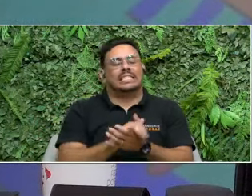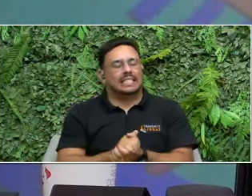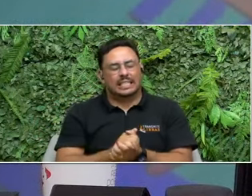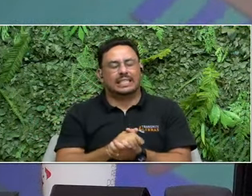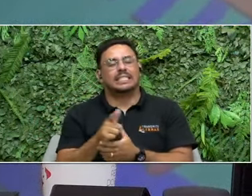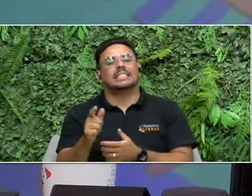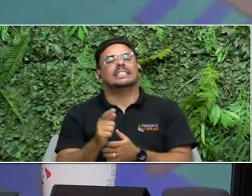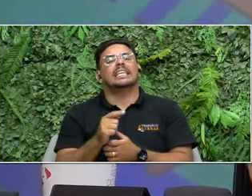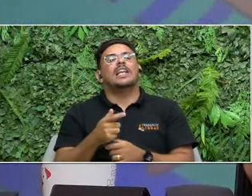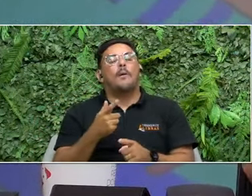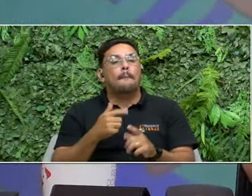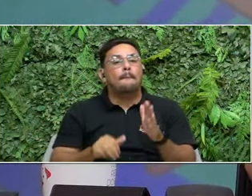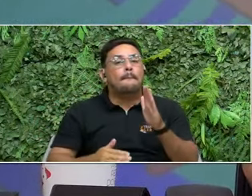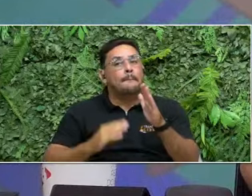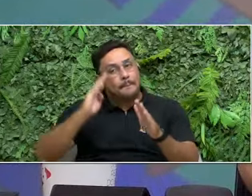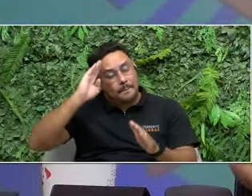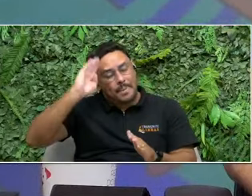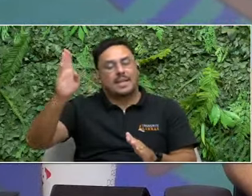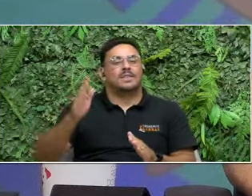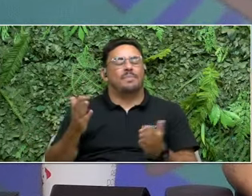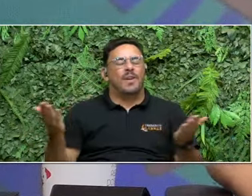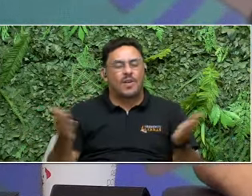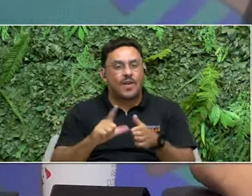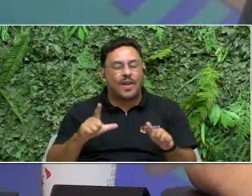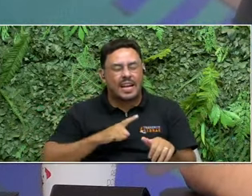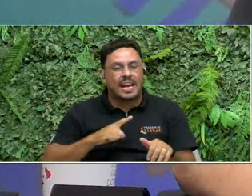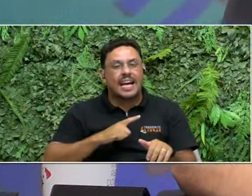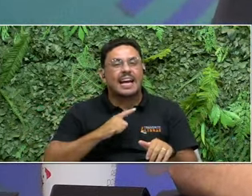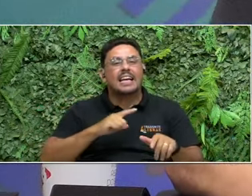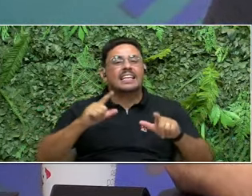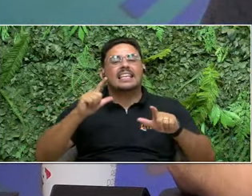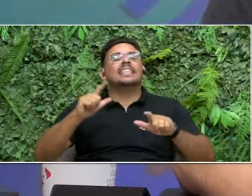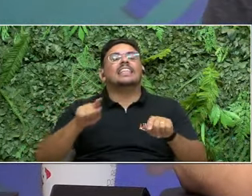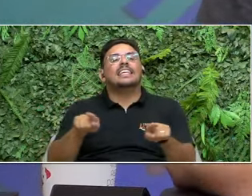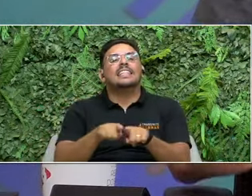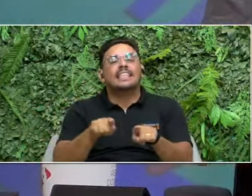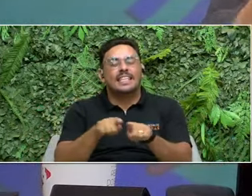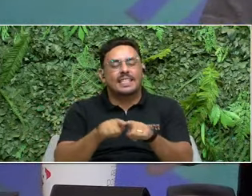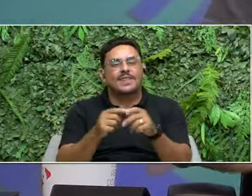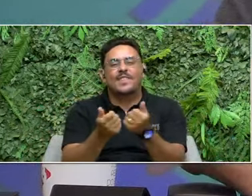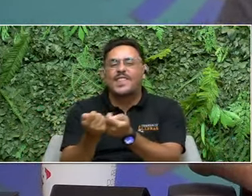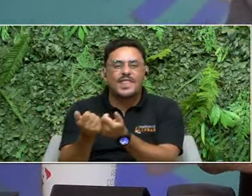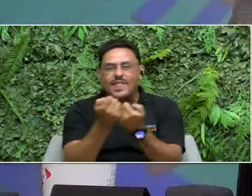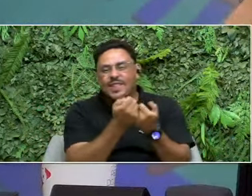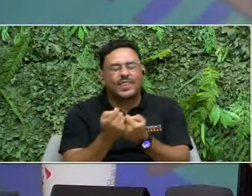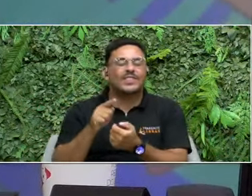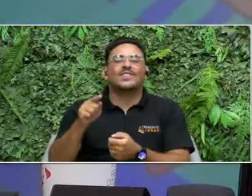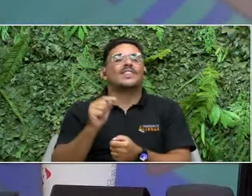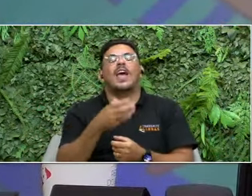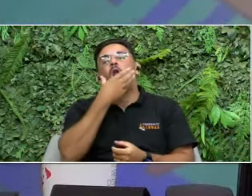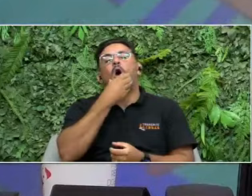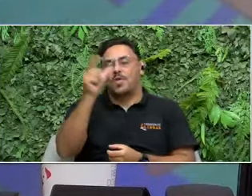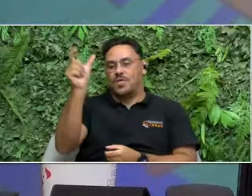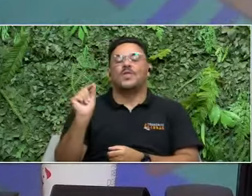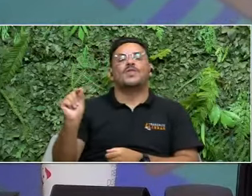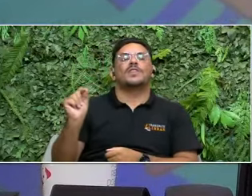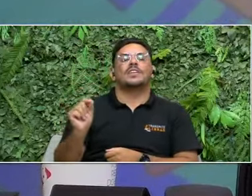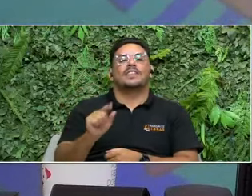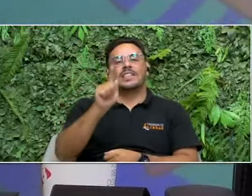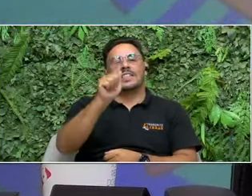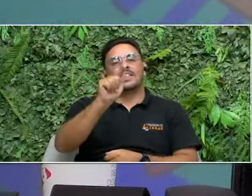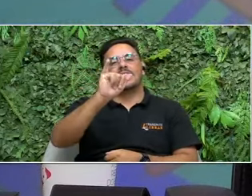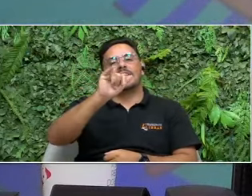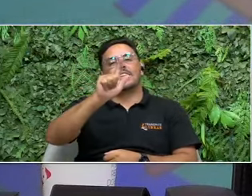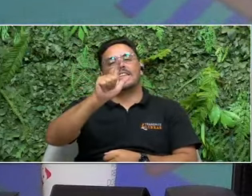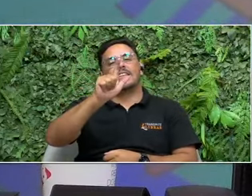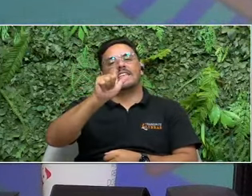competa e agora tem o players que legal PR caramba é o cara